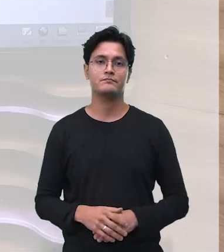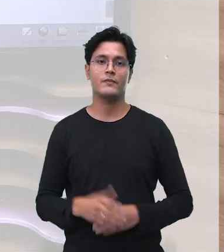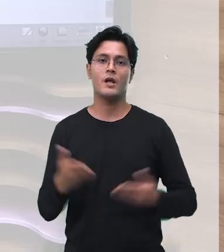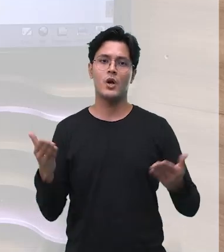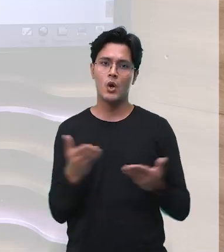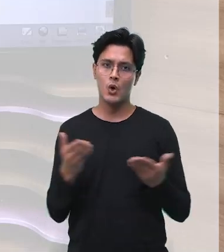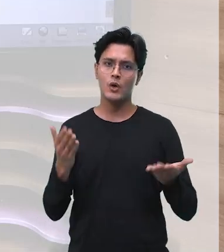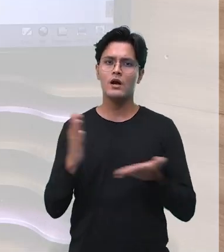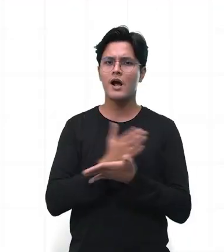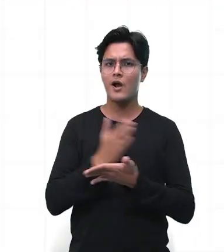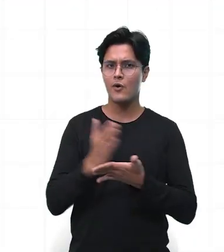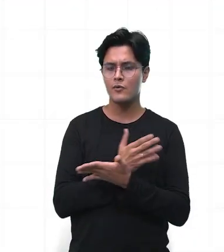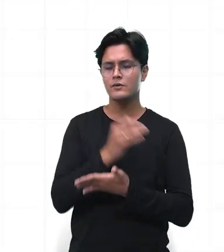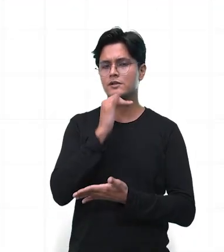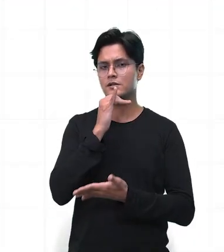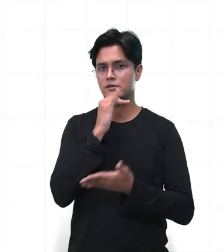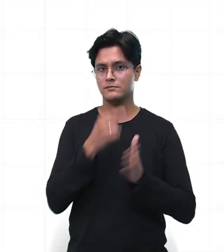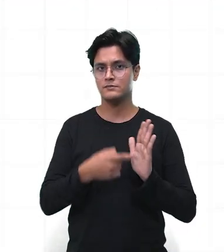exemplos agora.